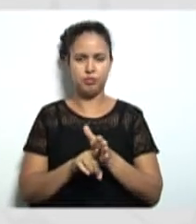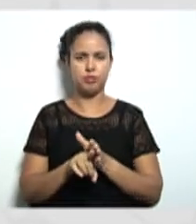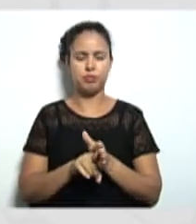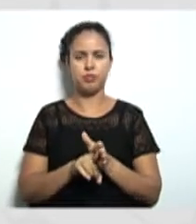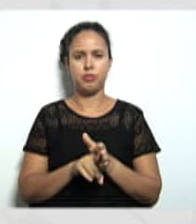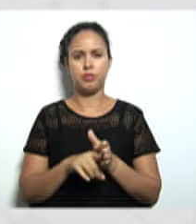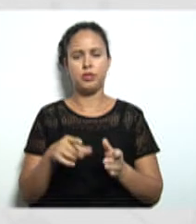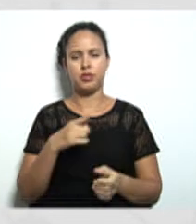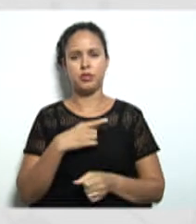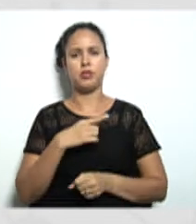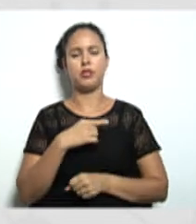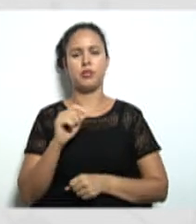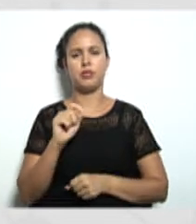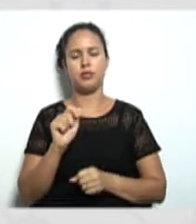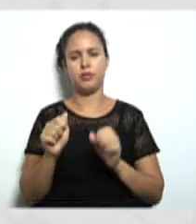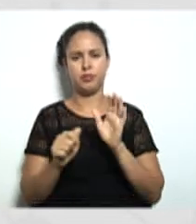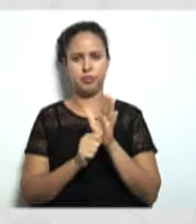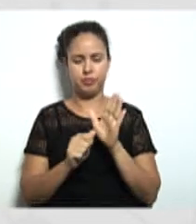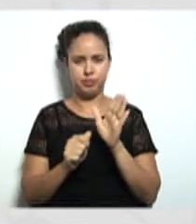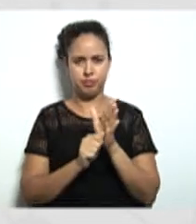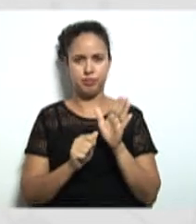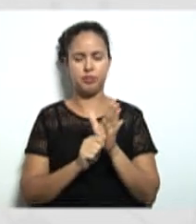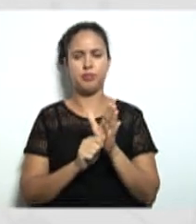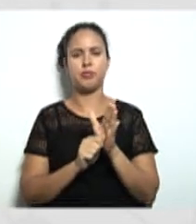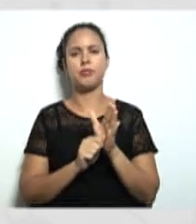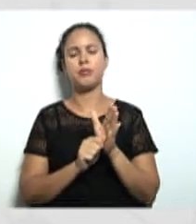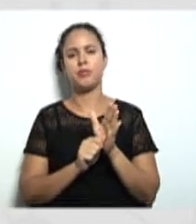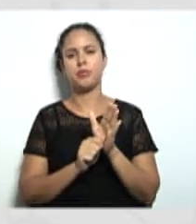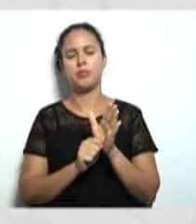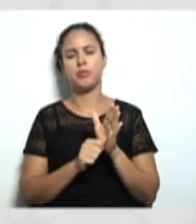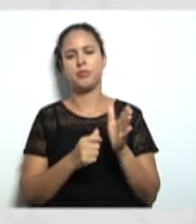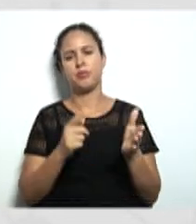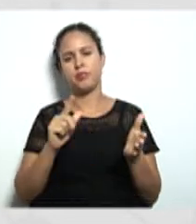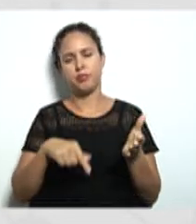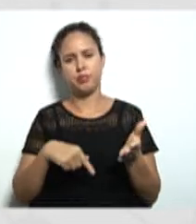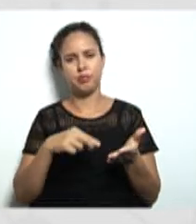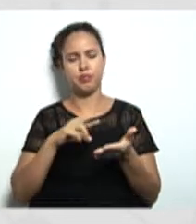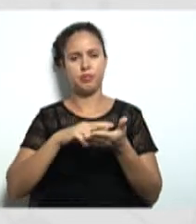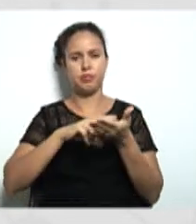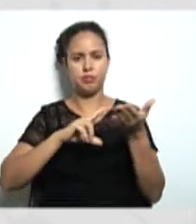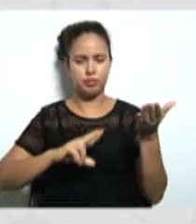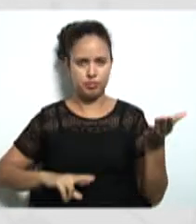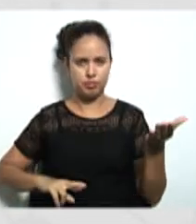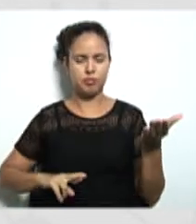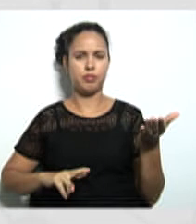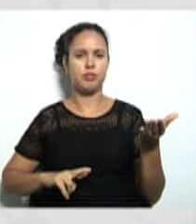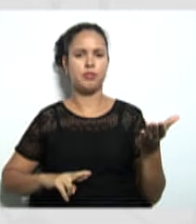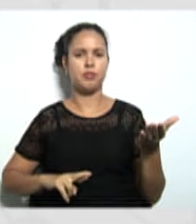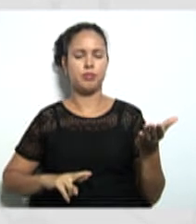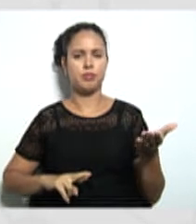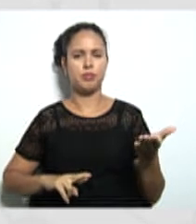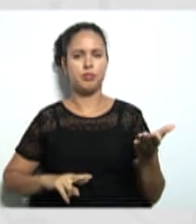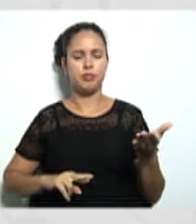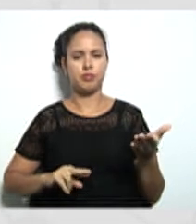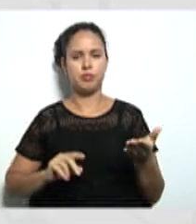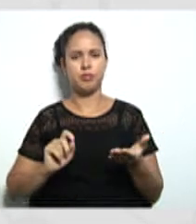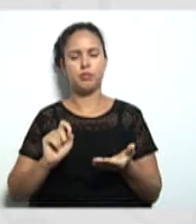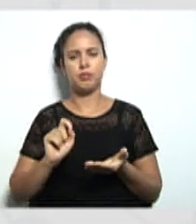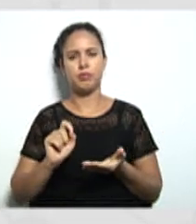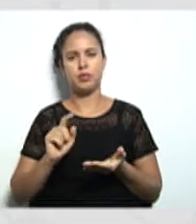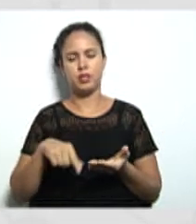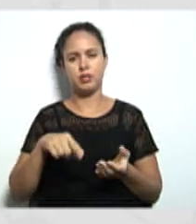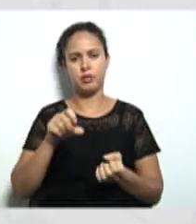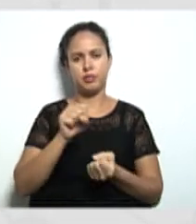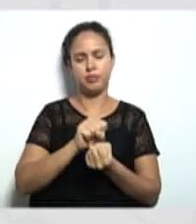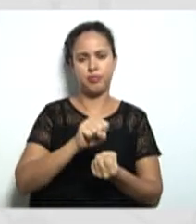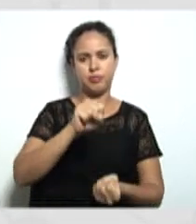Nós temos ainda artigo, comunicação oral, relatório, e aqui nós apresentamos para você o